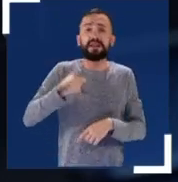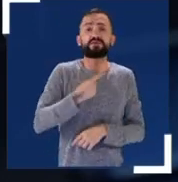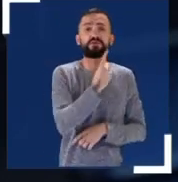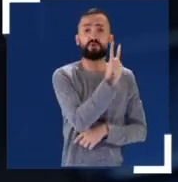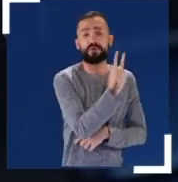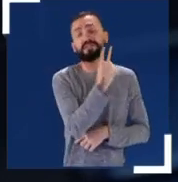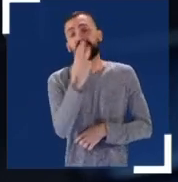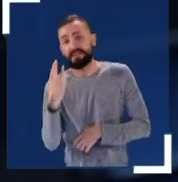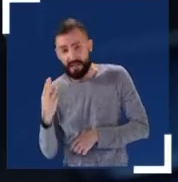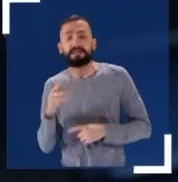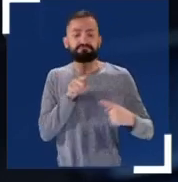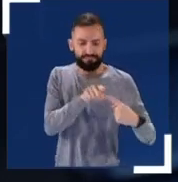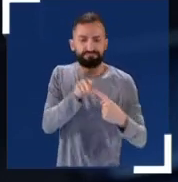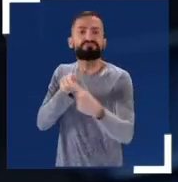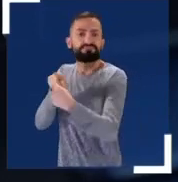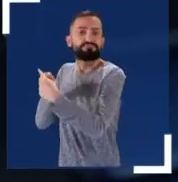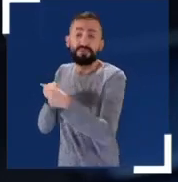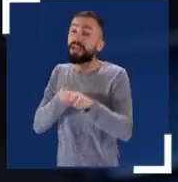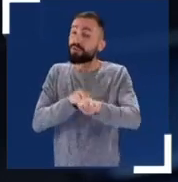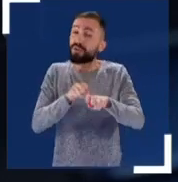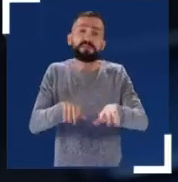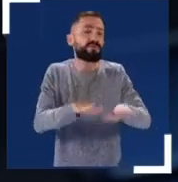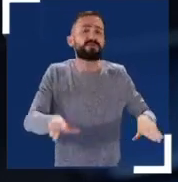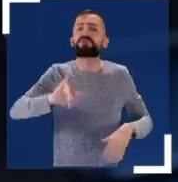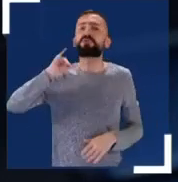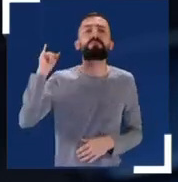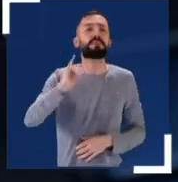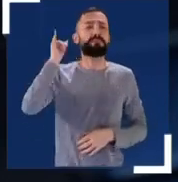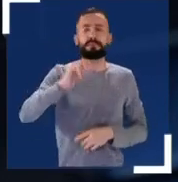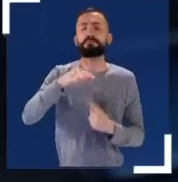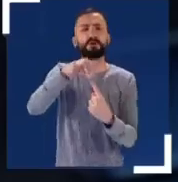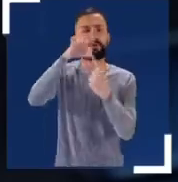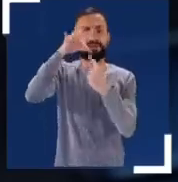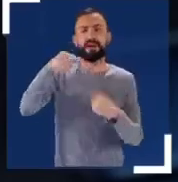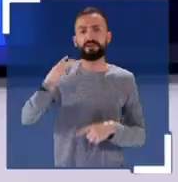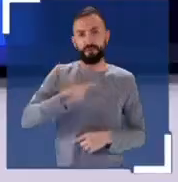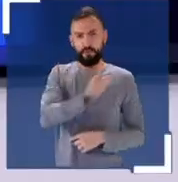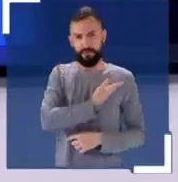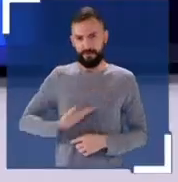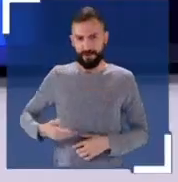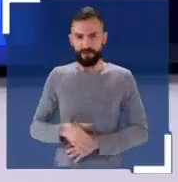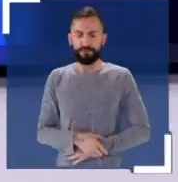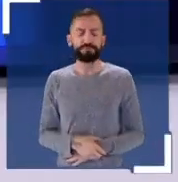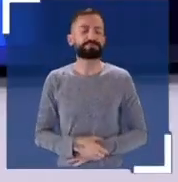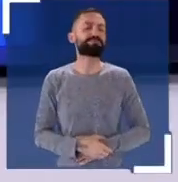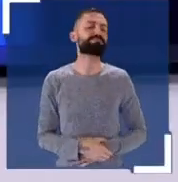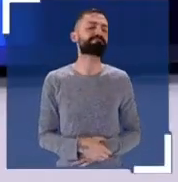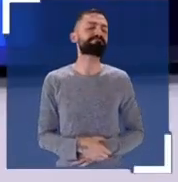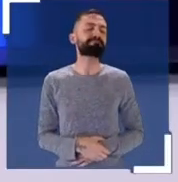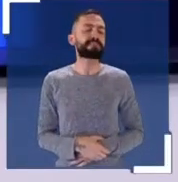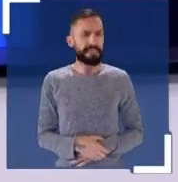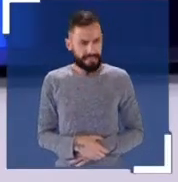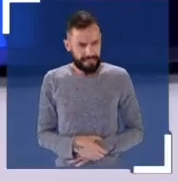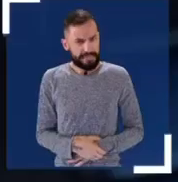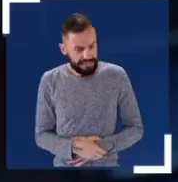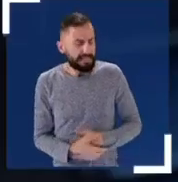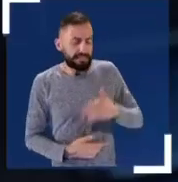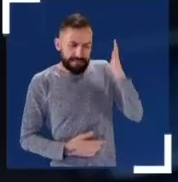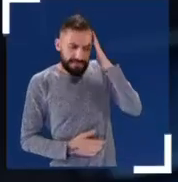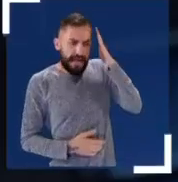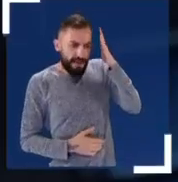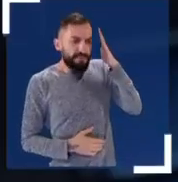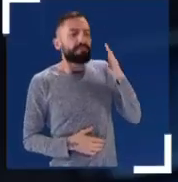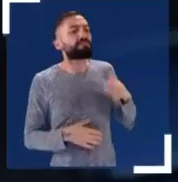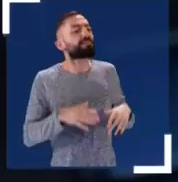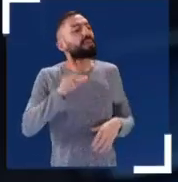de idade. Educação infantil, prioridade no nosso governo. Sabe, as mães, quando colocam as